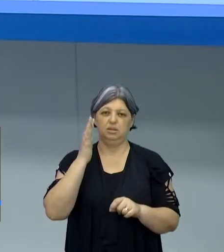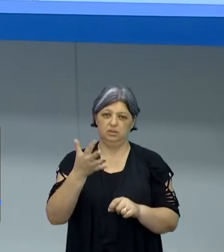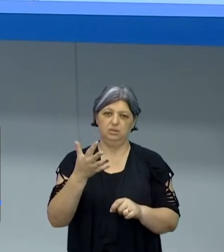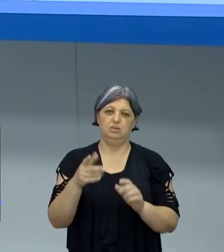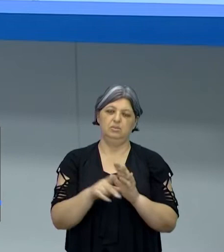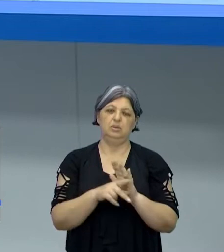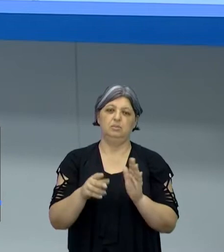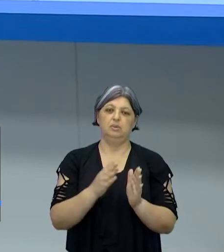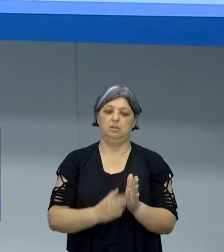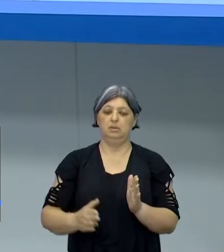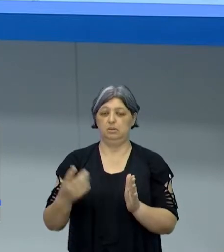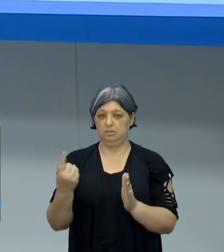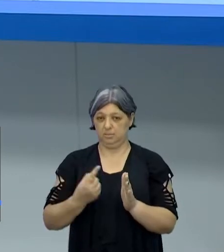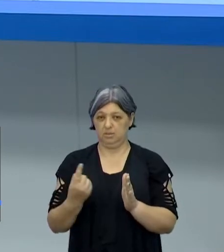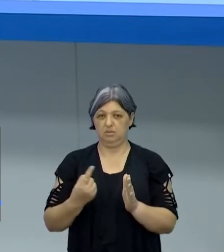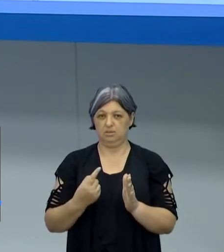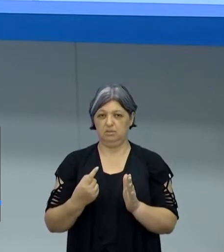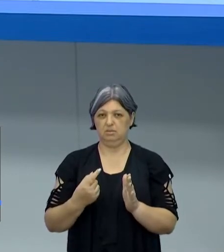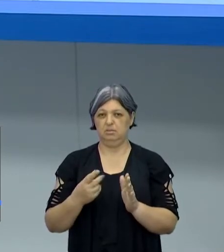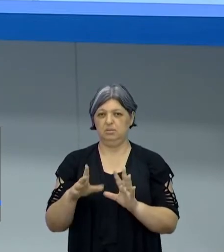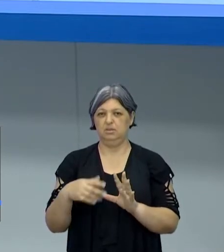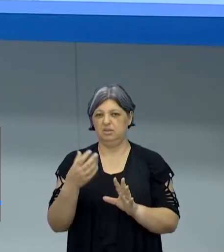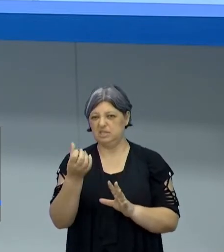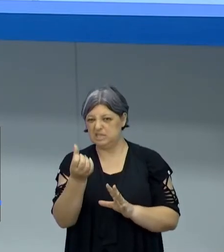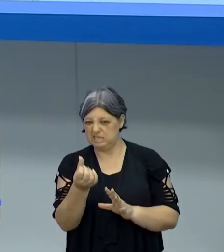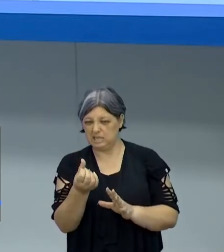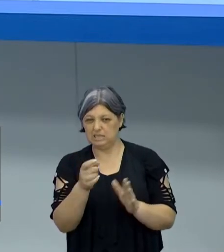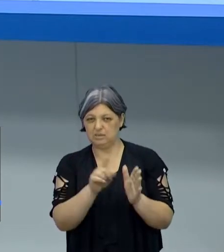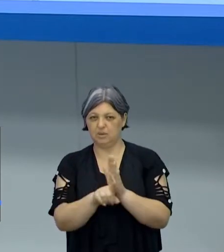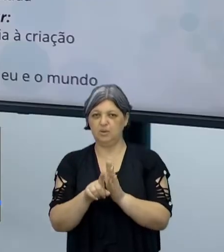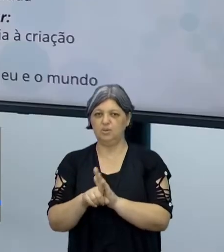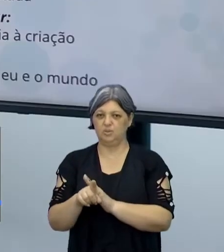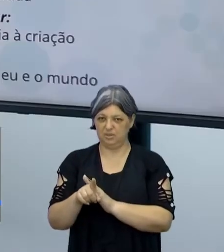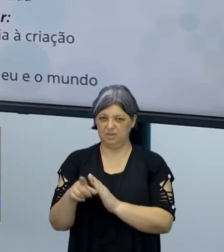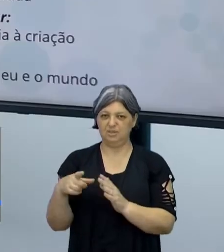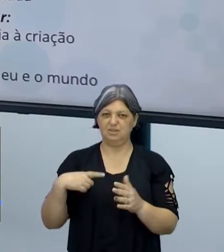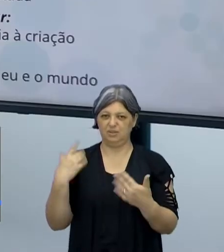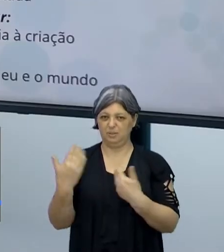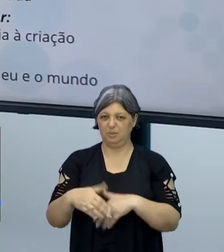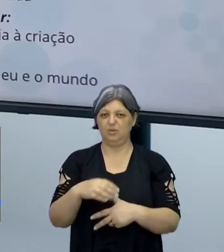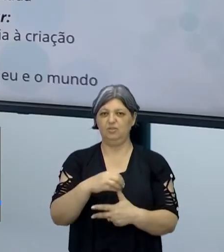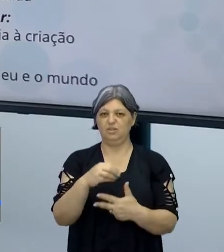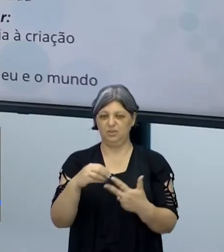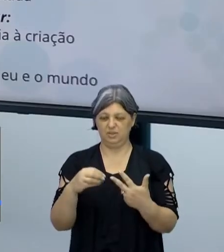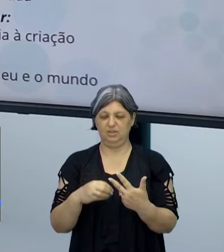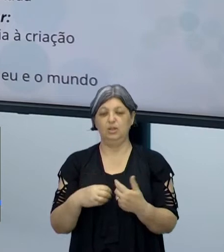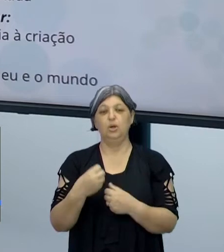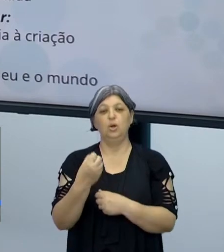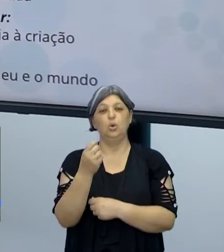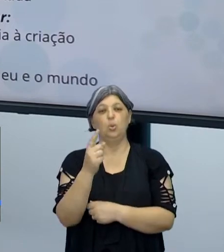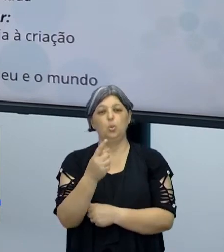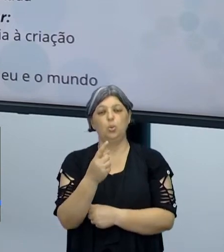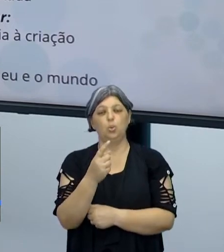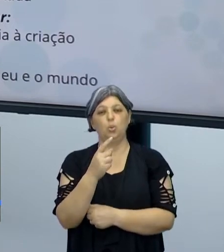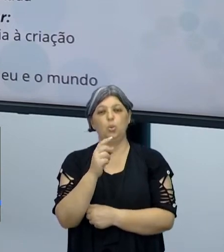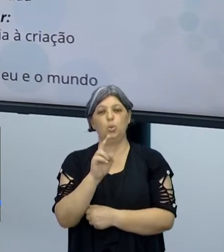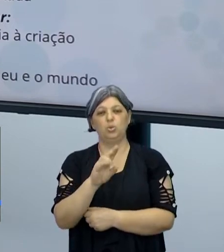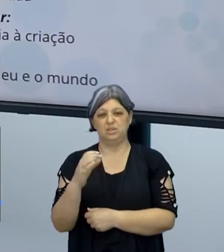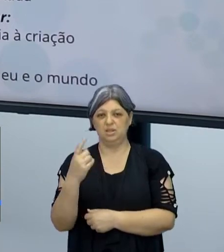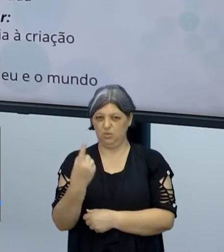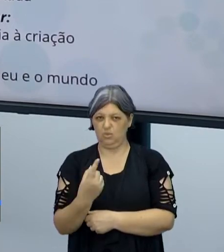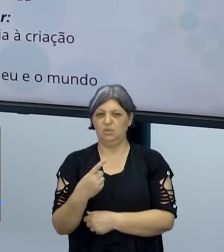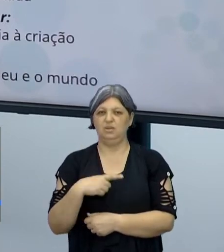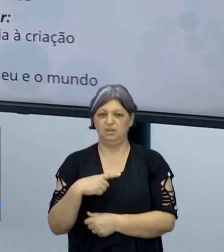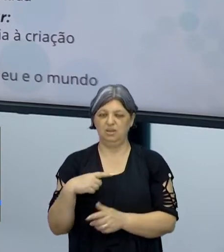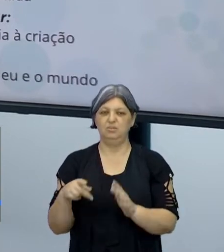dessa primeira parte, pelo menos umas 6 perguntas do Enem. Sim, na unidade curricular 1, o professor Magno falou sobre a lâmpada de